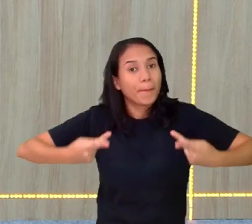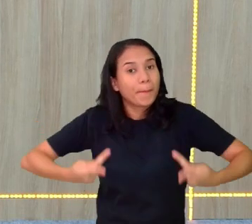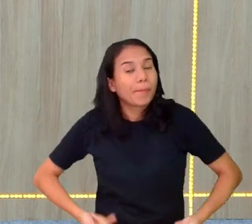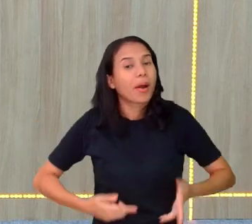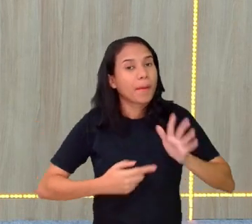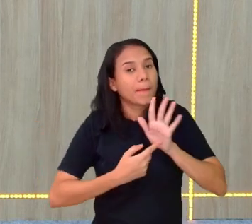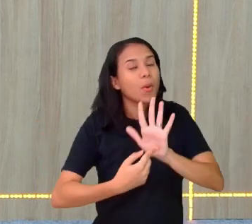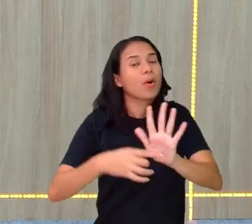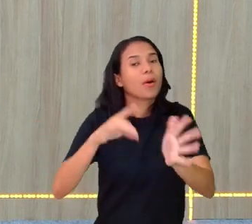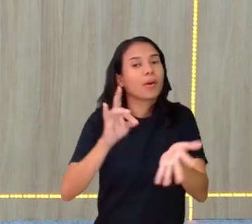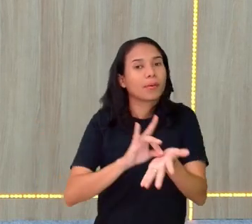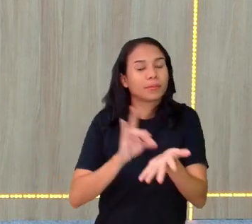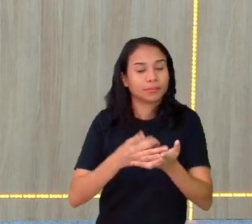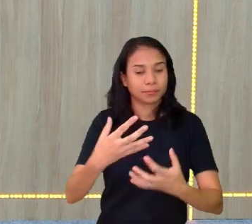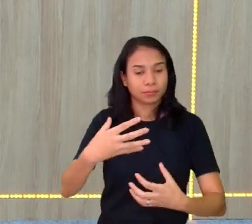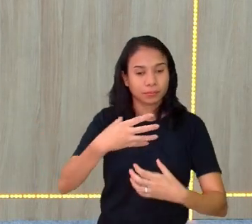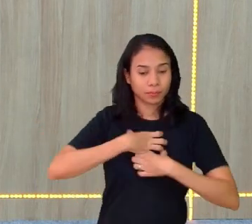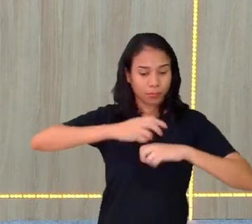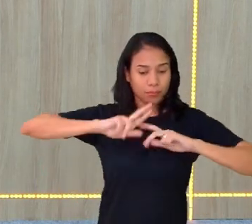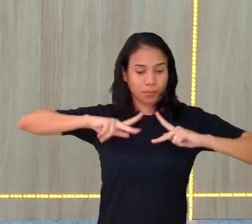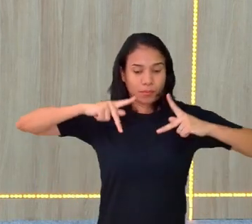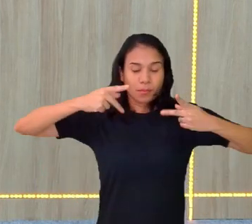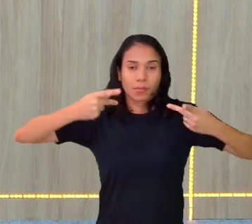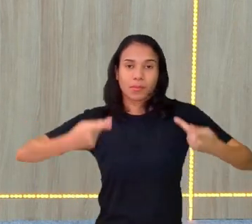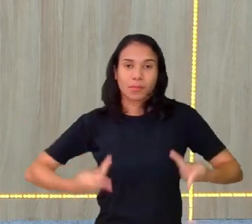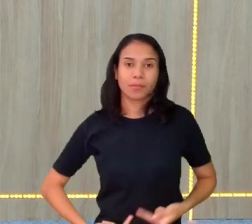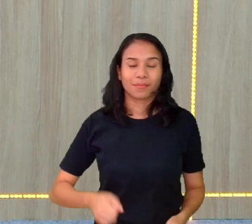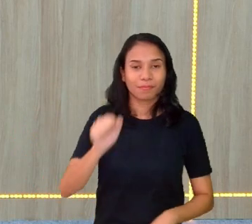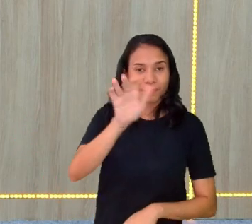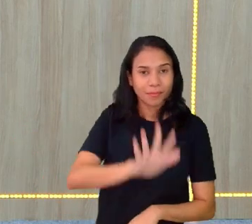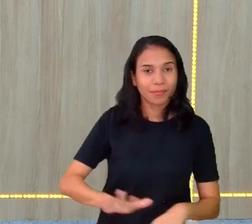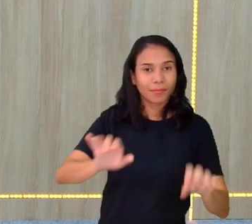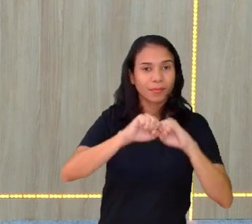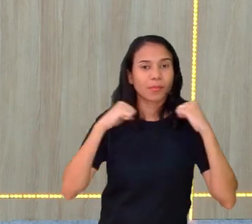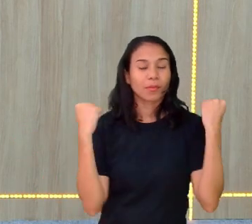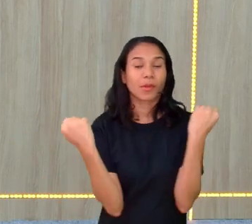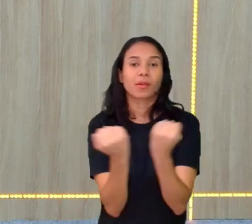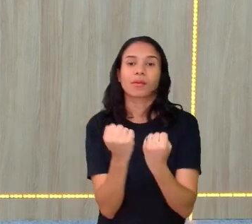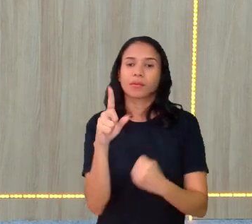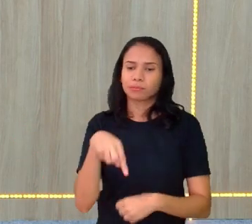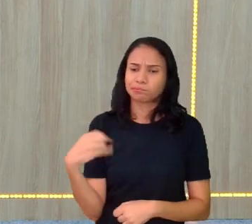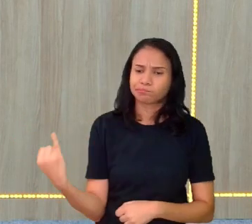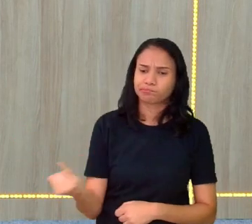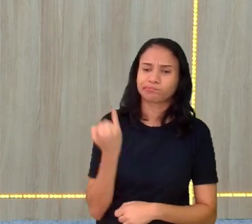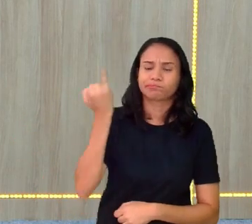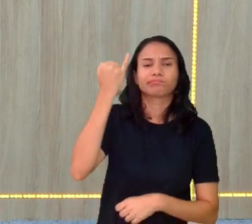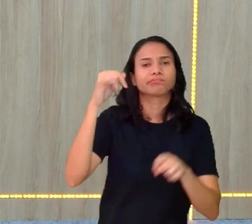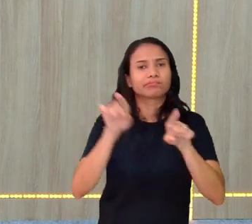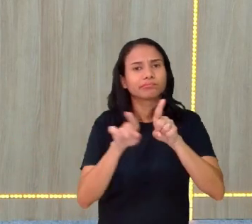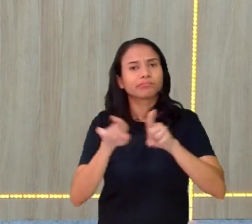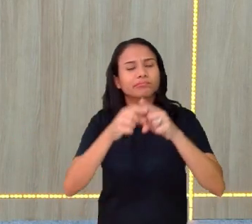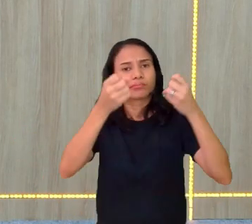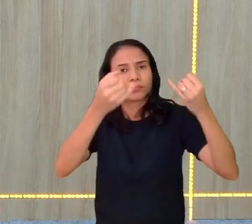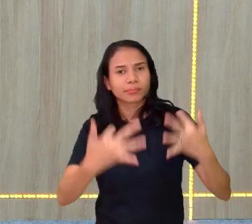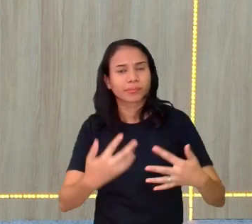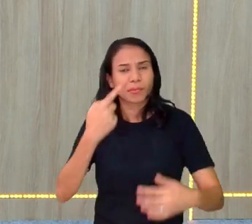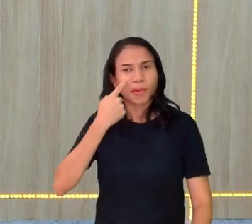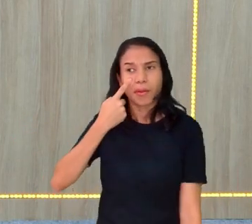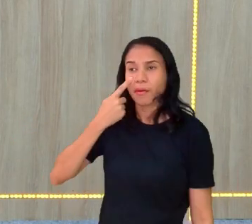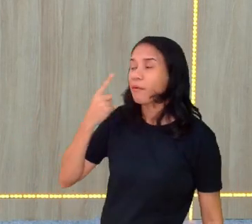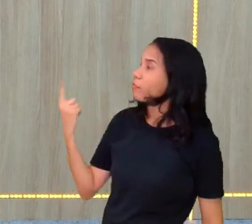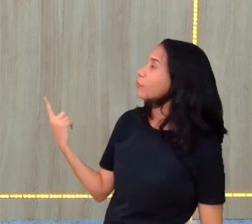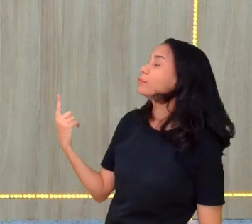trata aí desse ser humano no meio social. E é importante também a gente frisar que quando a gente vê aqui, olha,